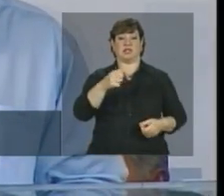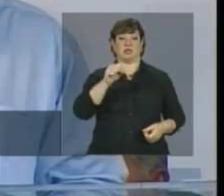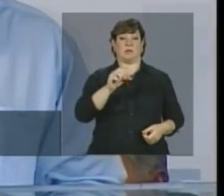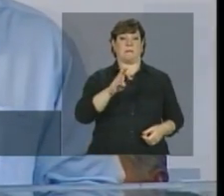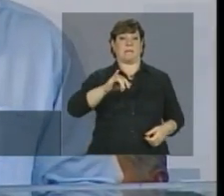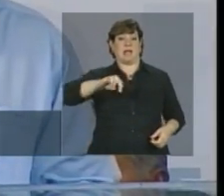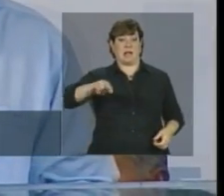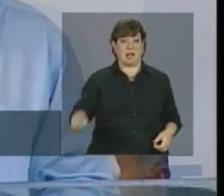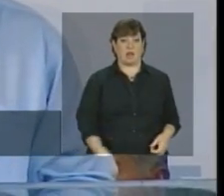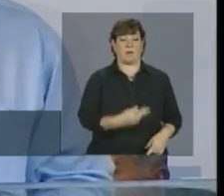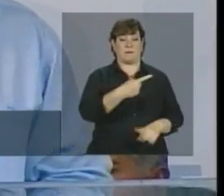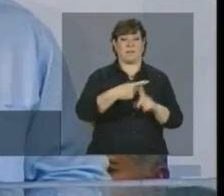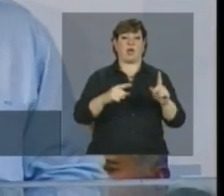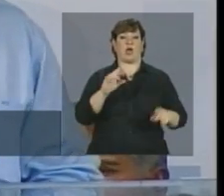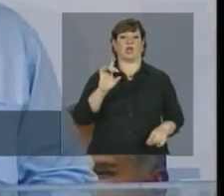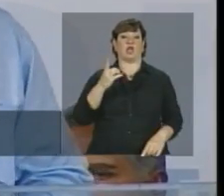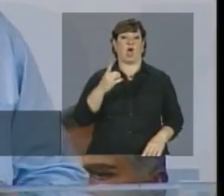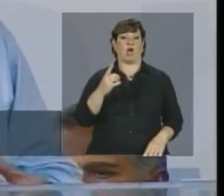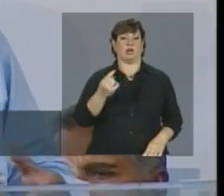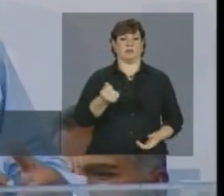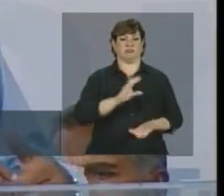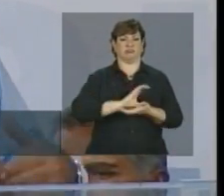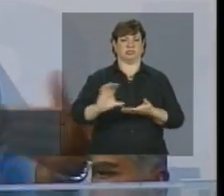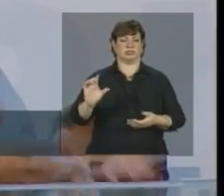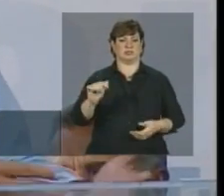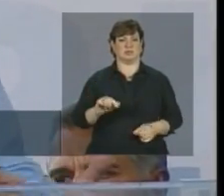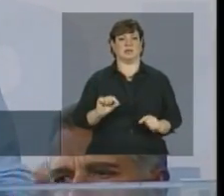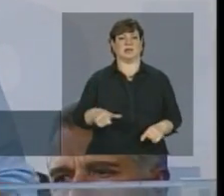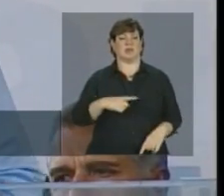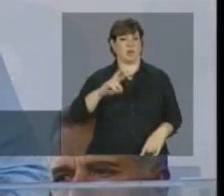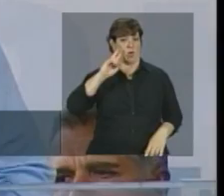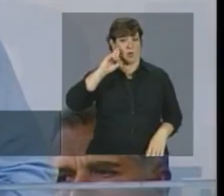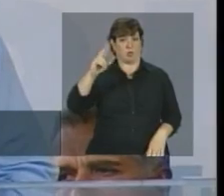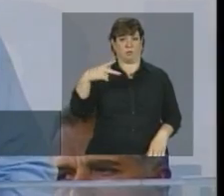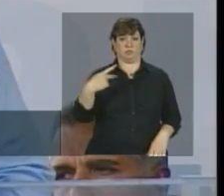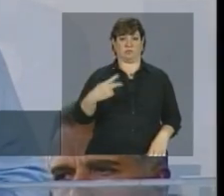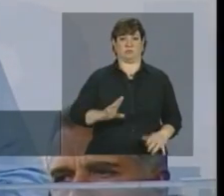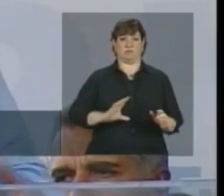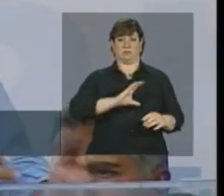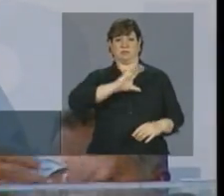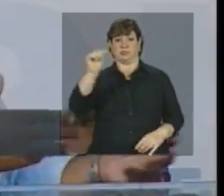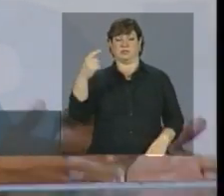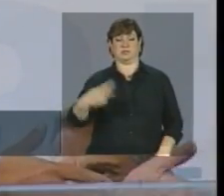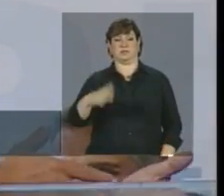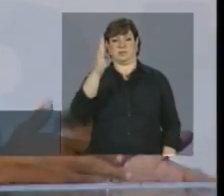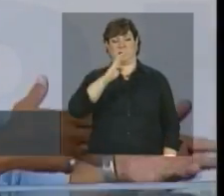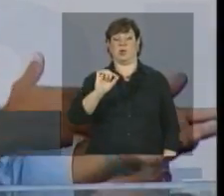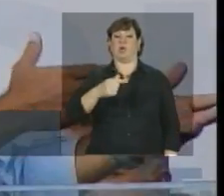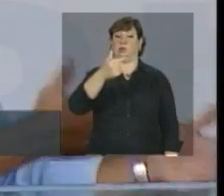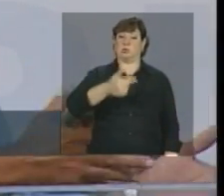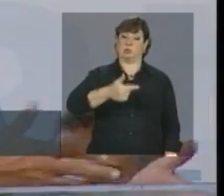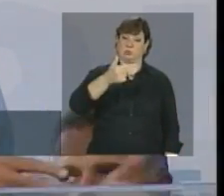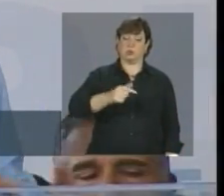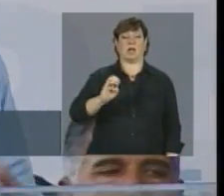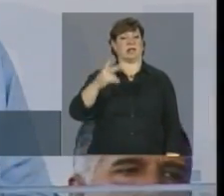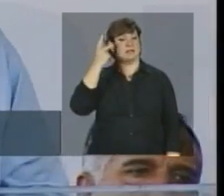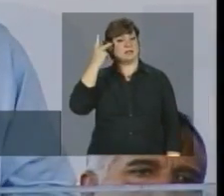18,5 bilhões de dólares de investimentos. Foi líder no Brasil, não é? O segundo colocado foi São Paulo,